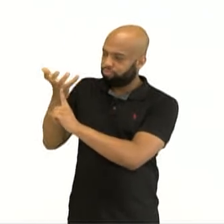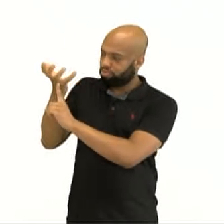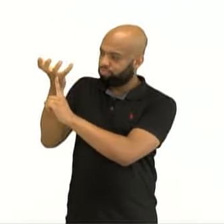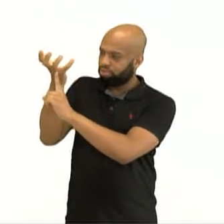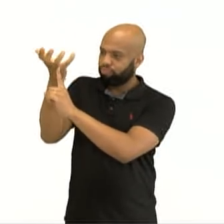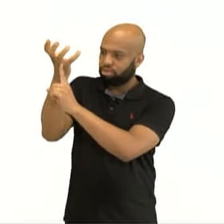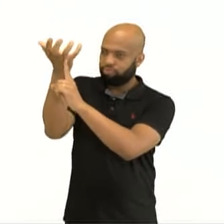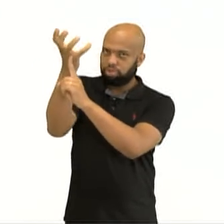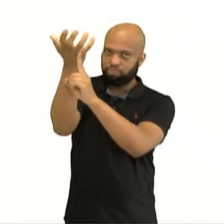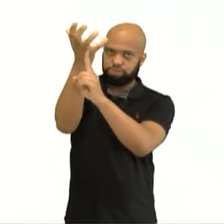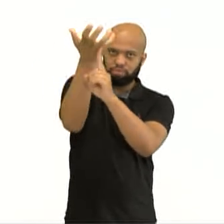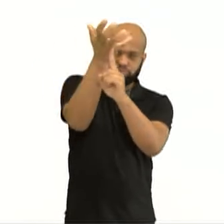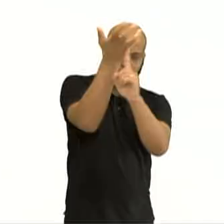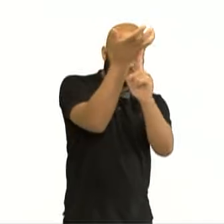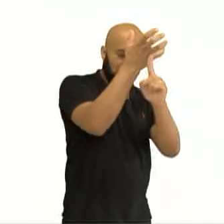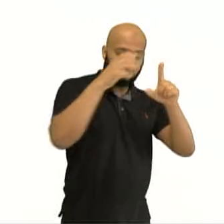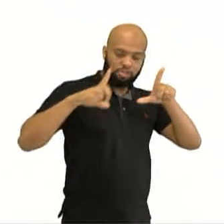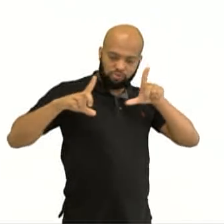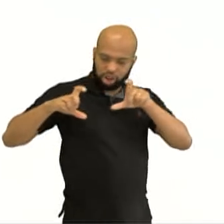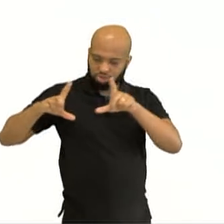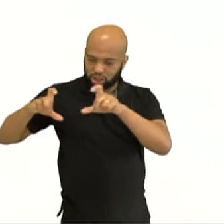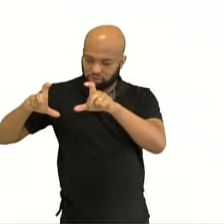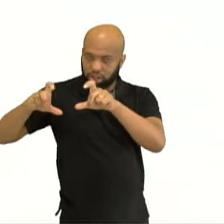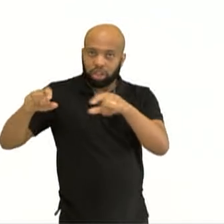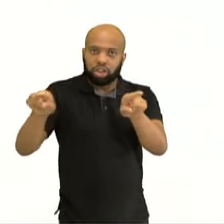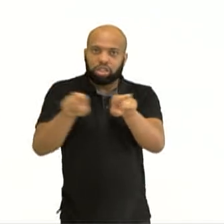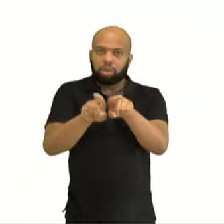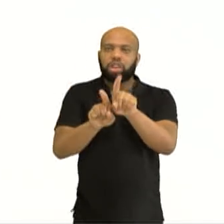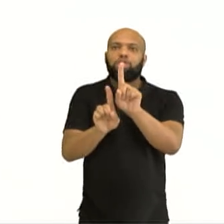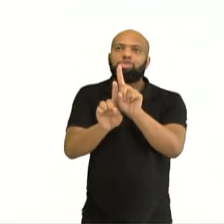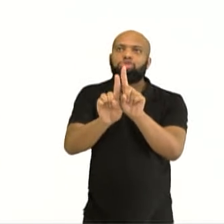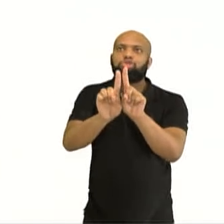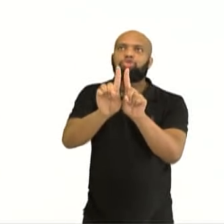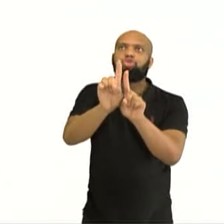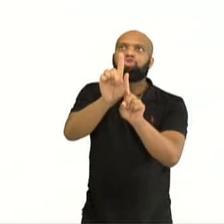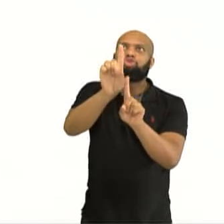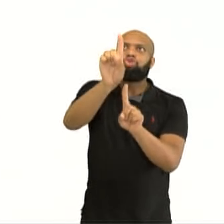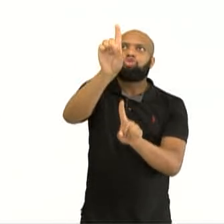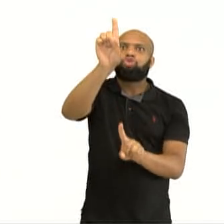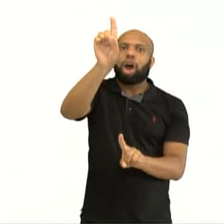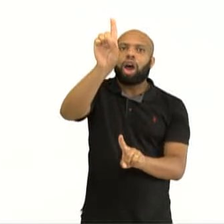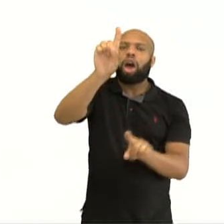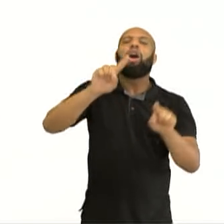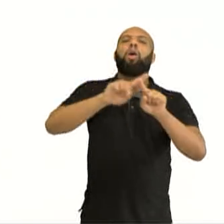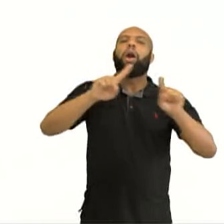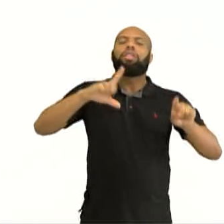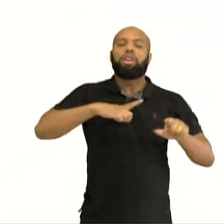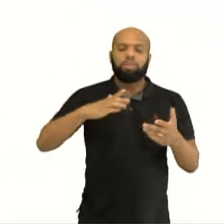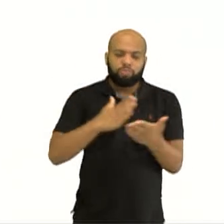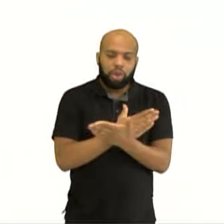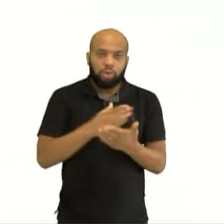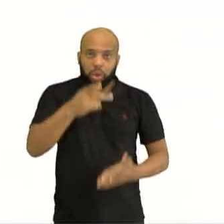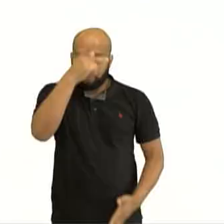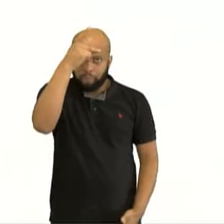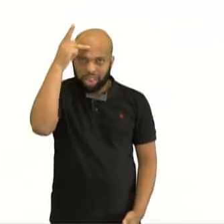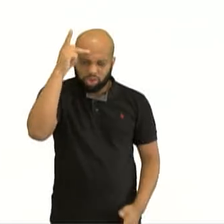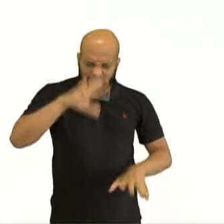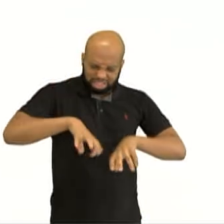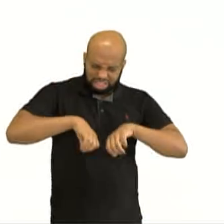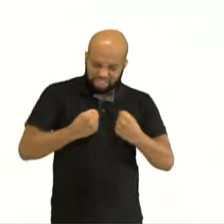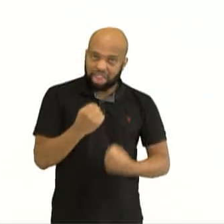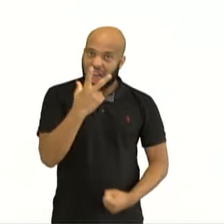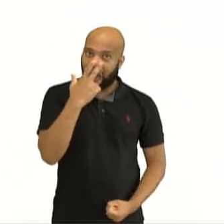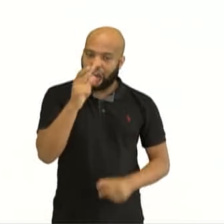viagens espaciais. Mas, ainda assim, algumas pessoas defendem que o nosso planeta